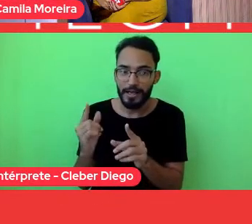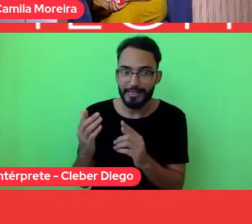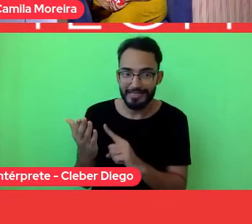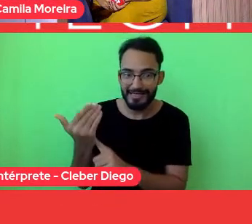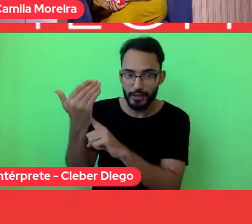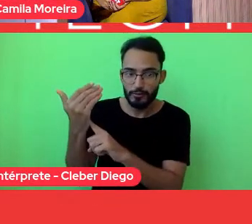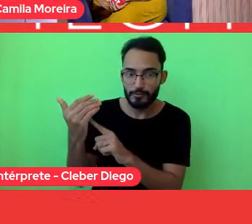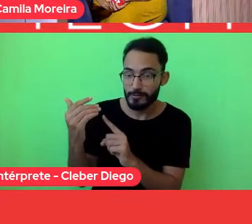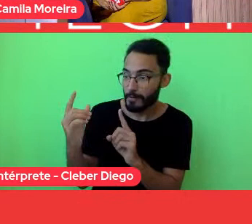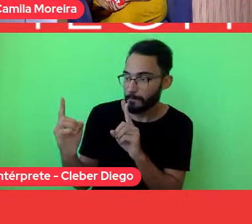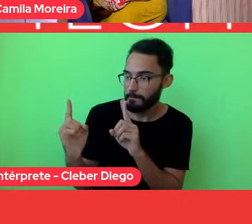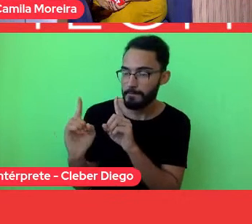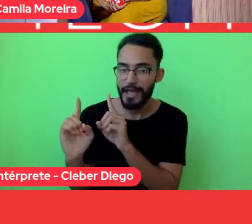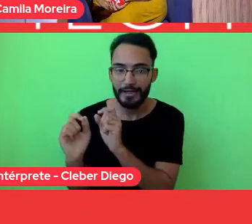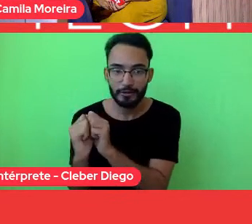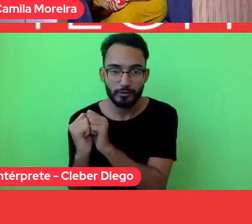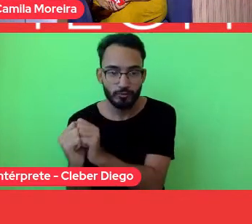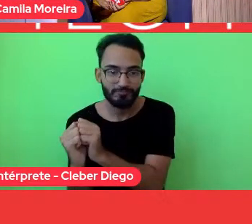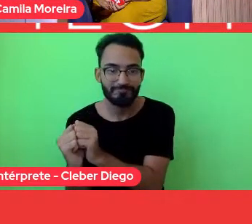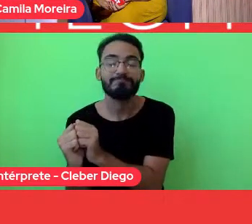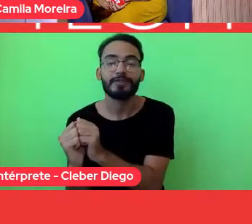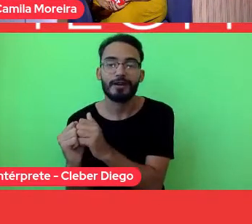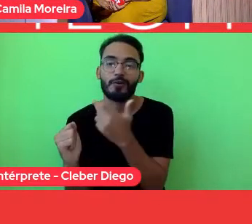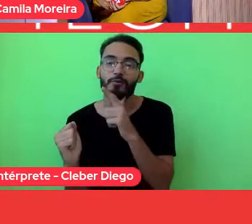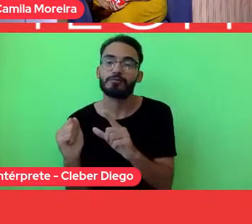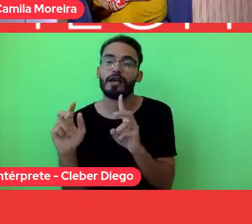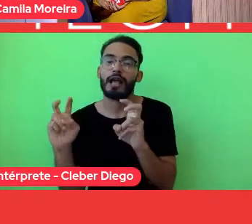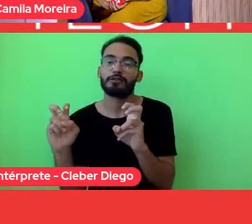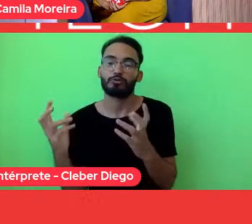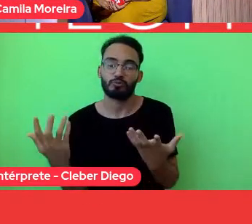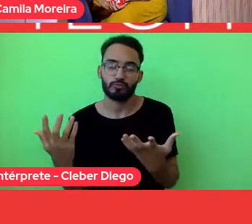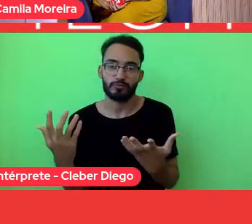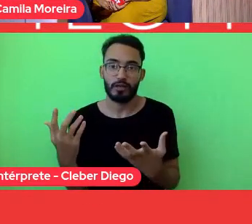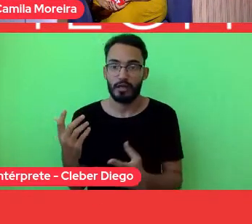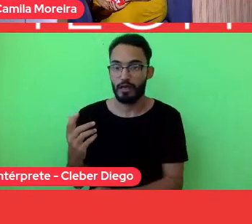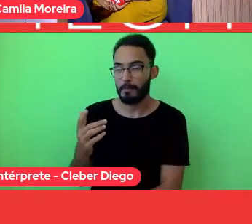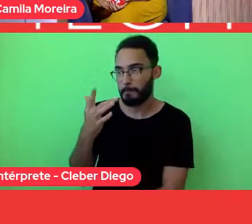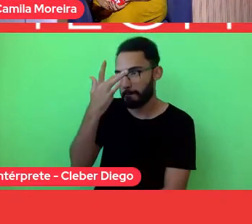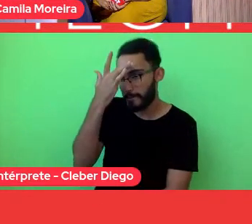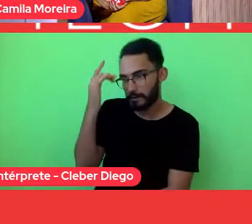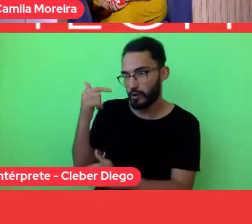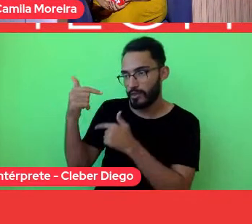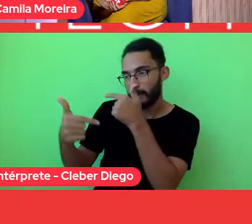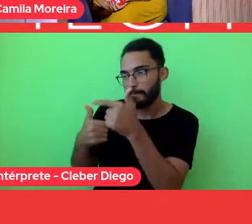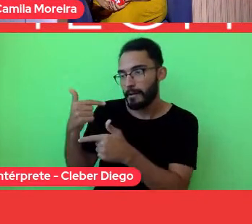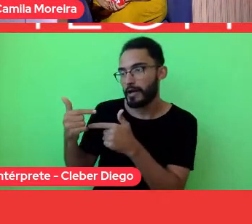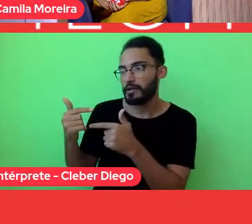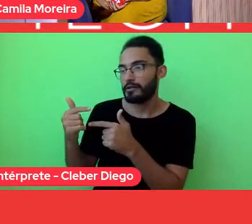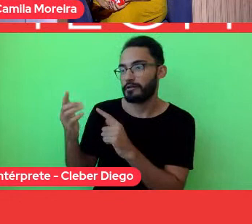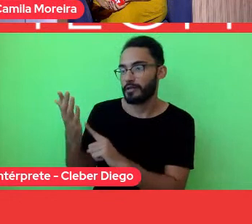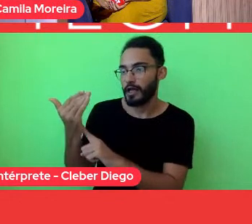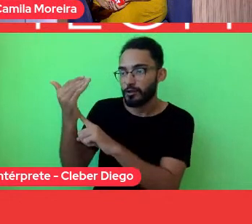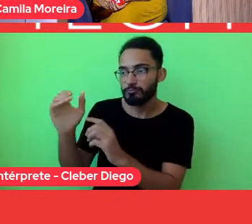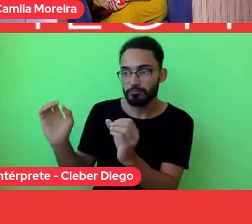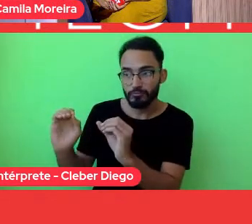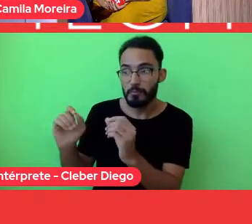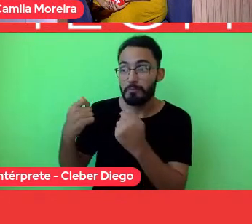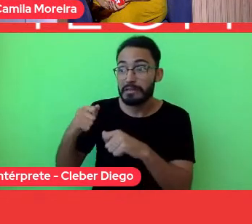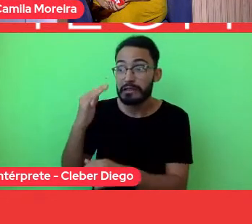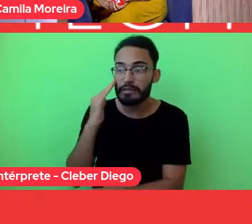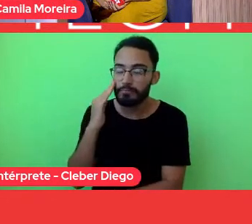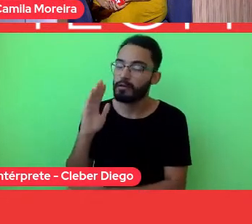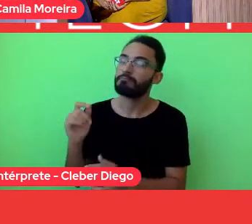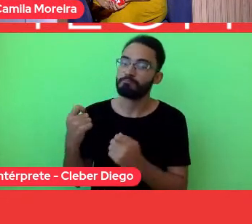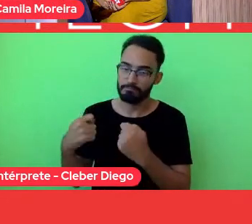me colocou próxima desse assunto. Não que pessoas que não trabalham com tecnologia não precisem saber disso.